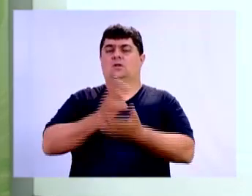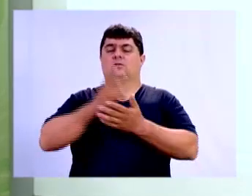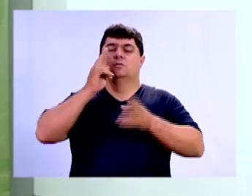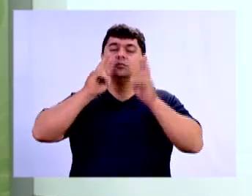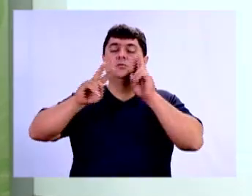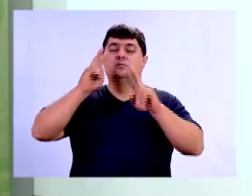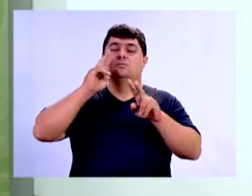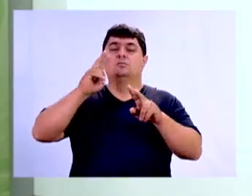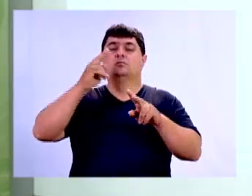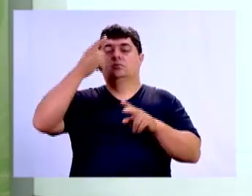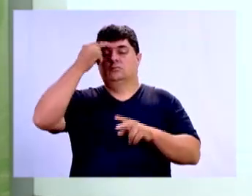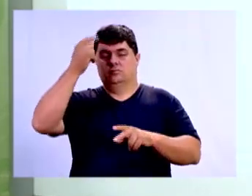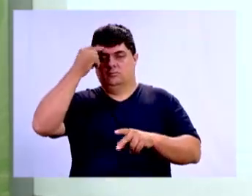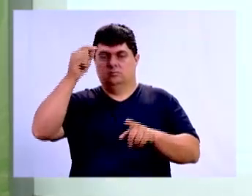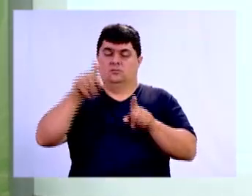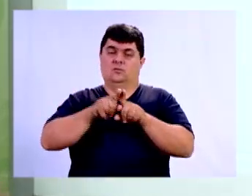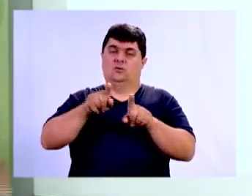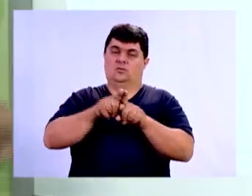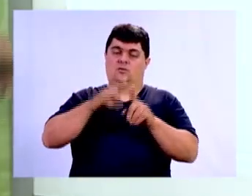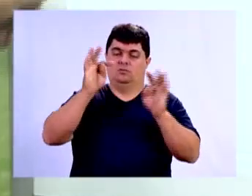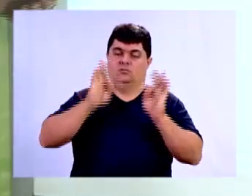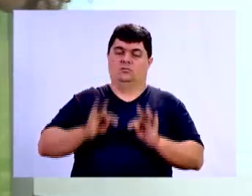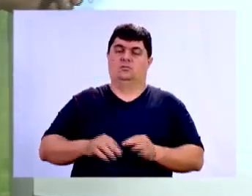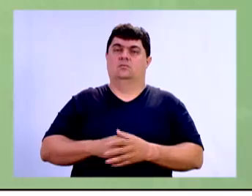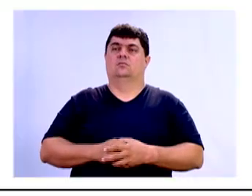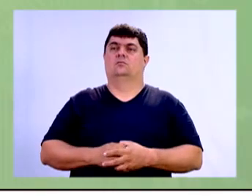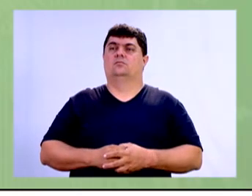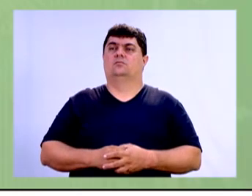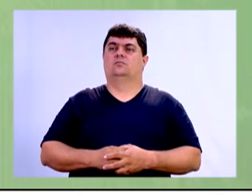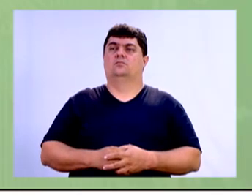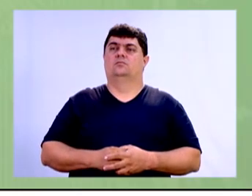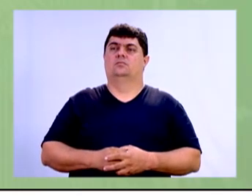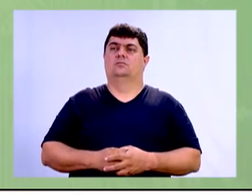com vocês aí, o curso técnico de vocês.